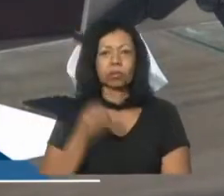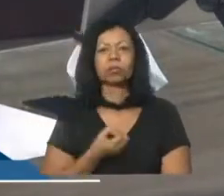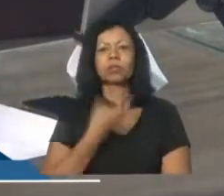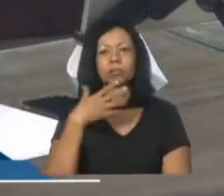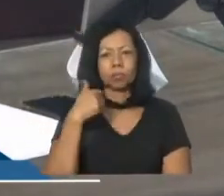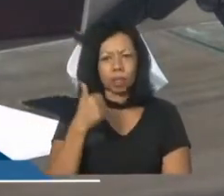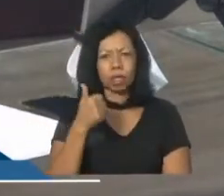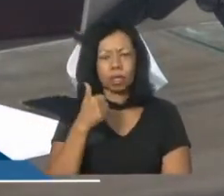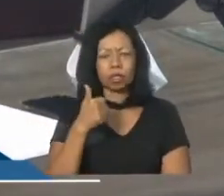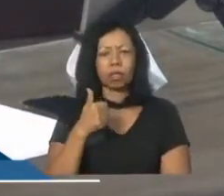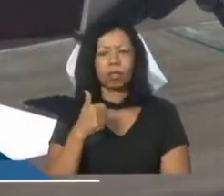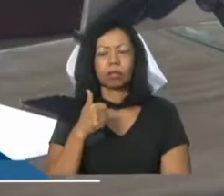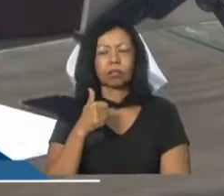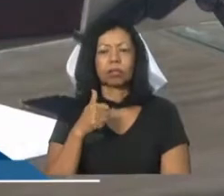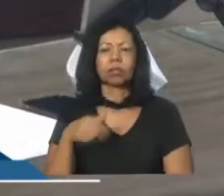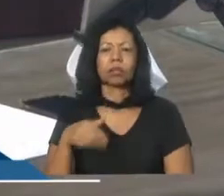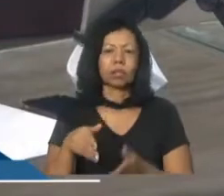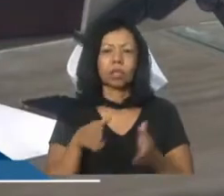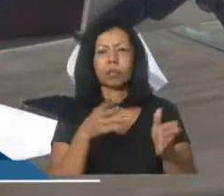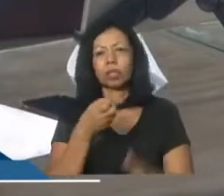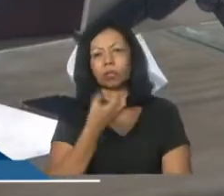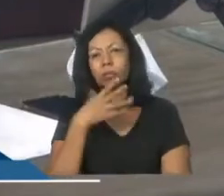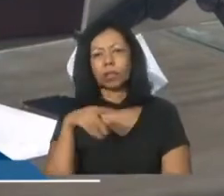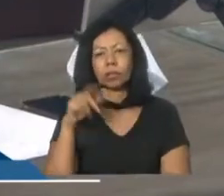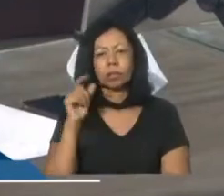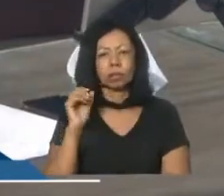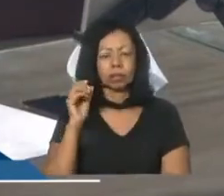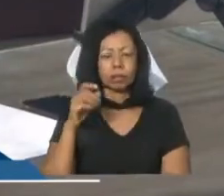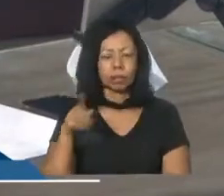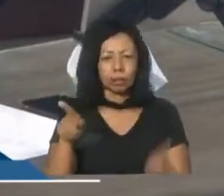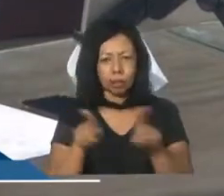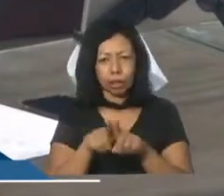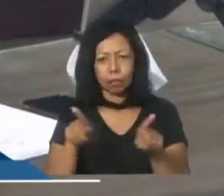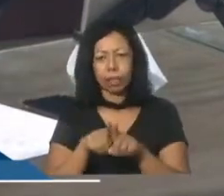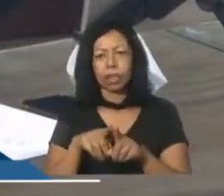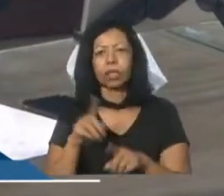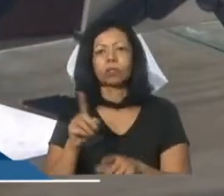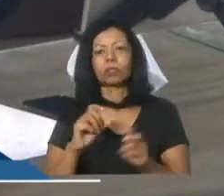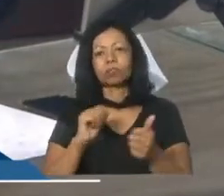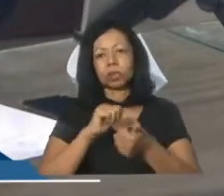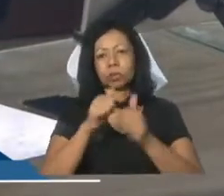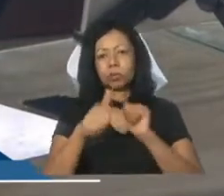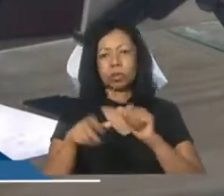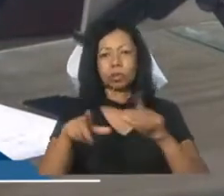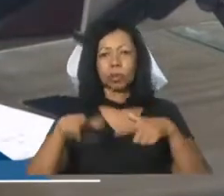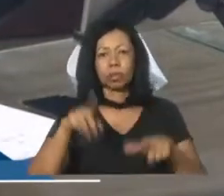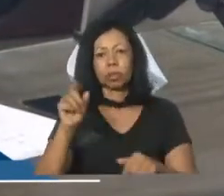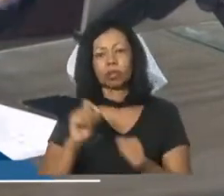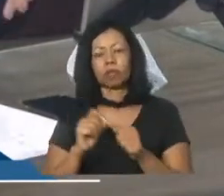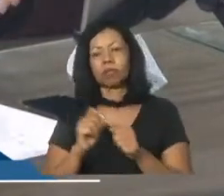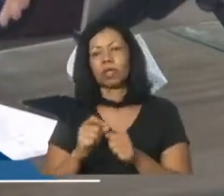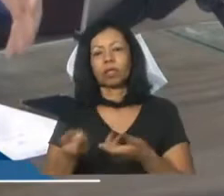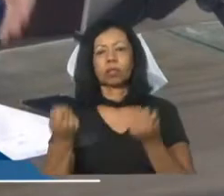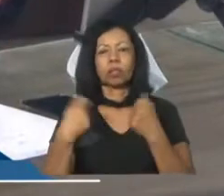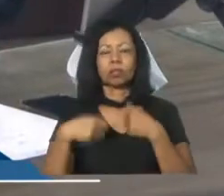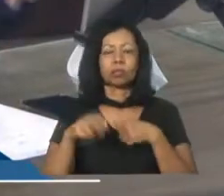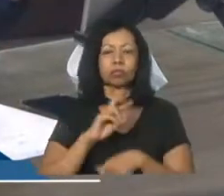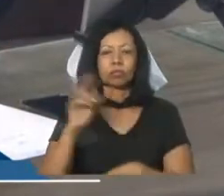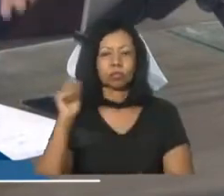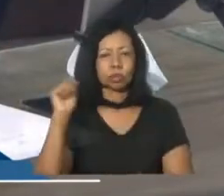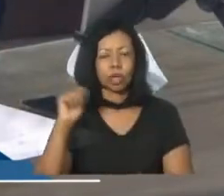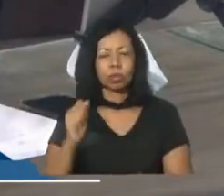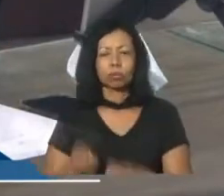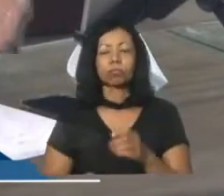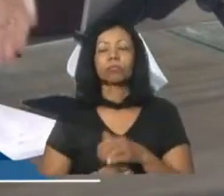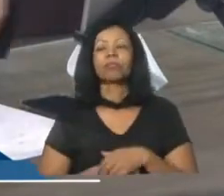que vai seguir o caminho do bem também. Então, mais do que a questão só do esporte, o trabalho que aqui é realizado, esses prêmios demonstram isso, estão